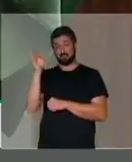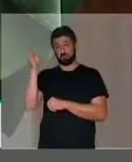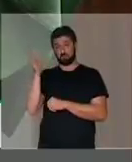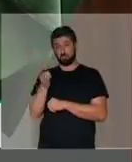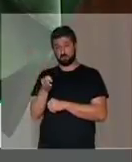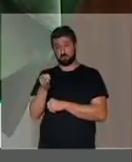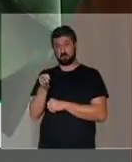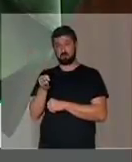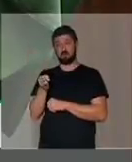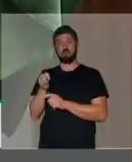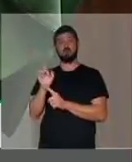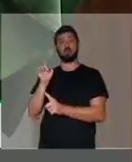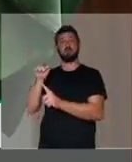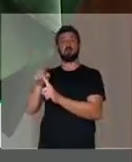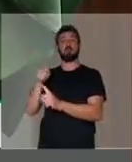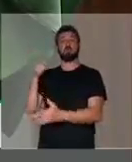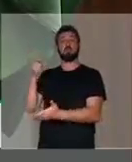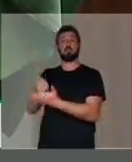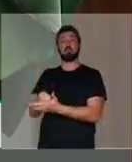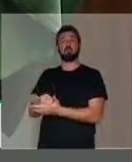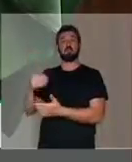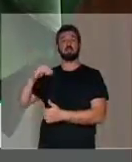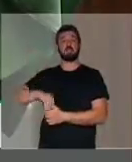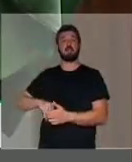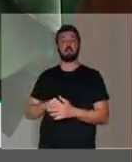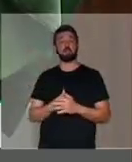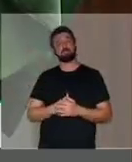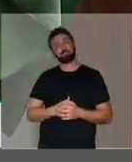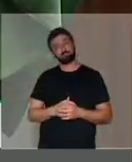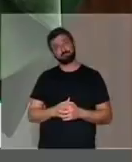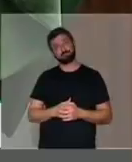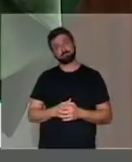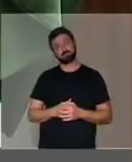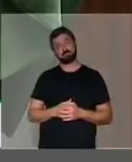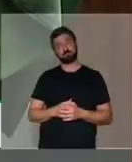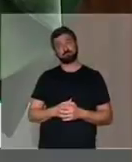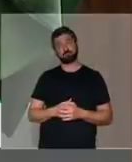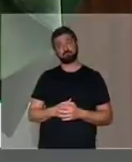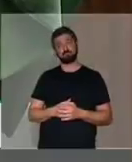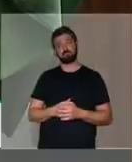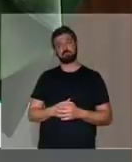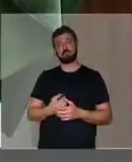96% estão destinados para o pagamento de pessoal.